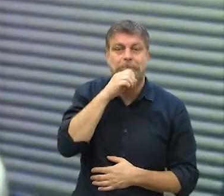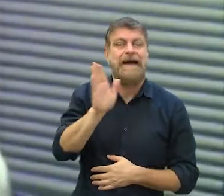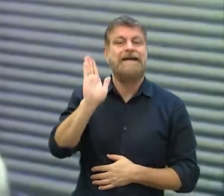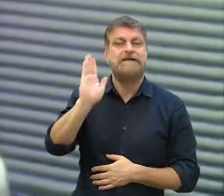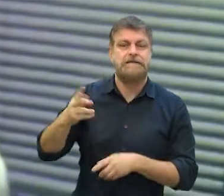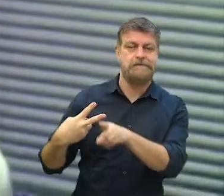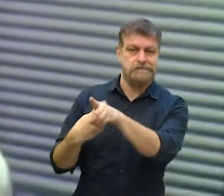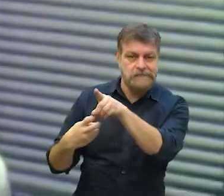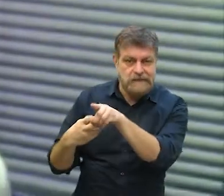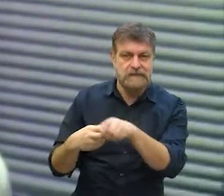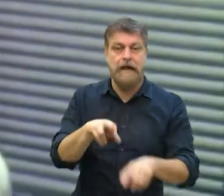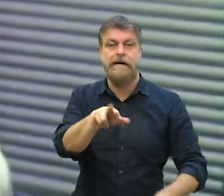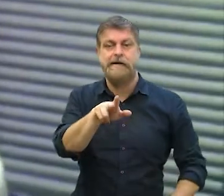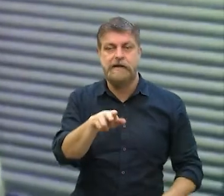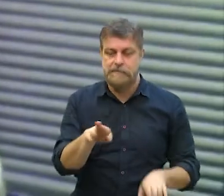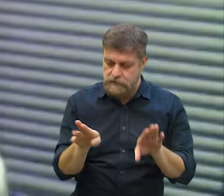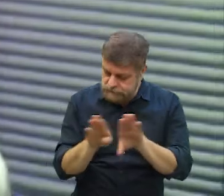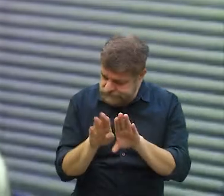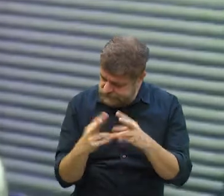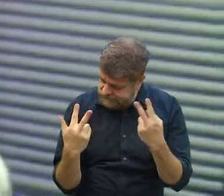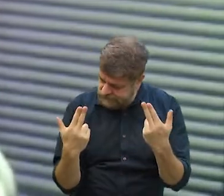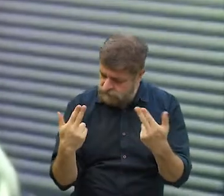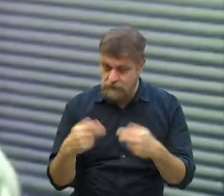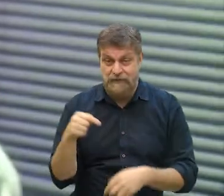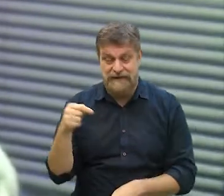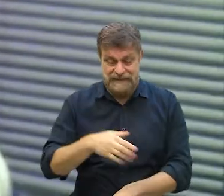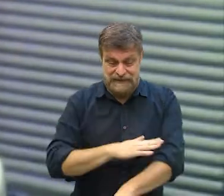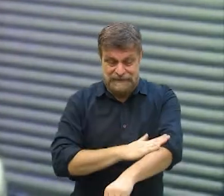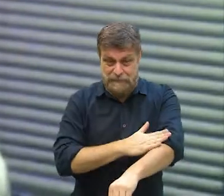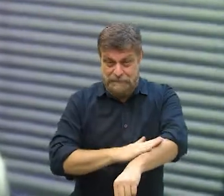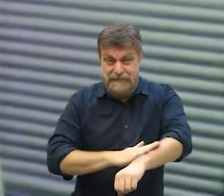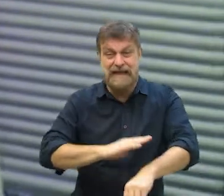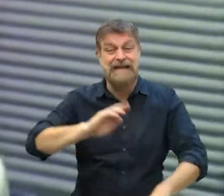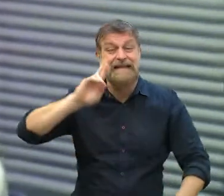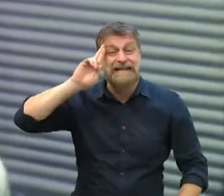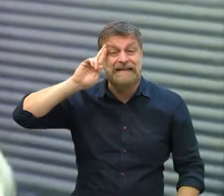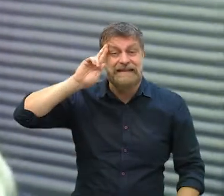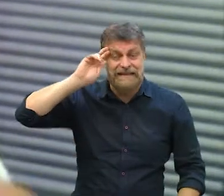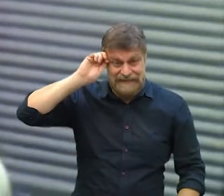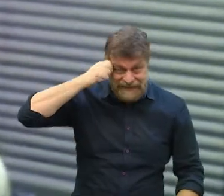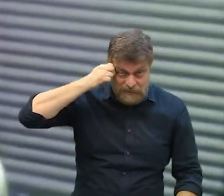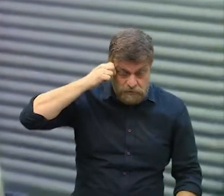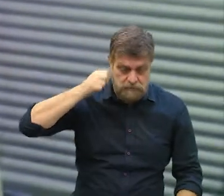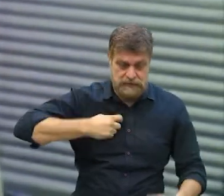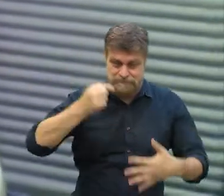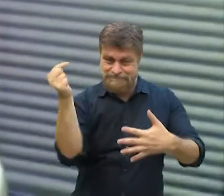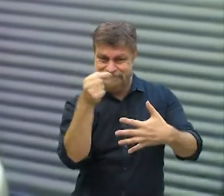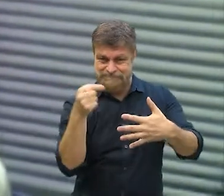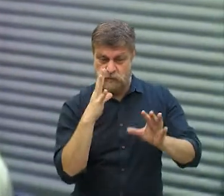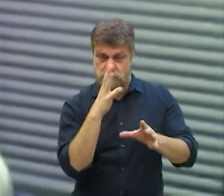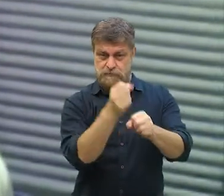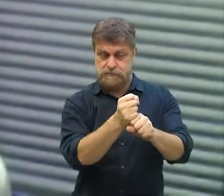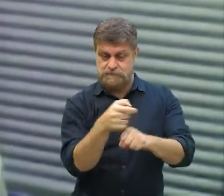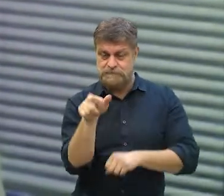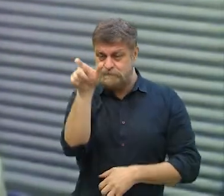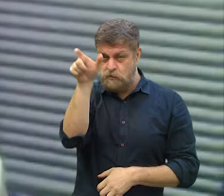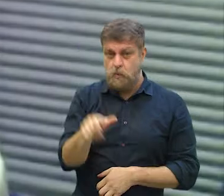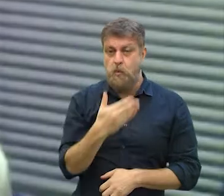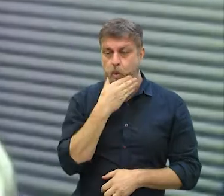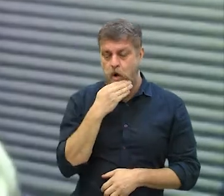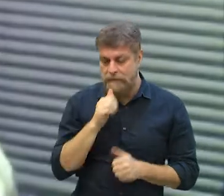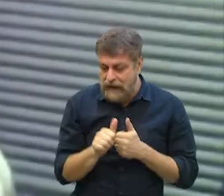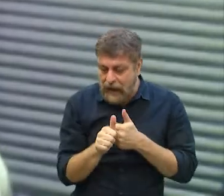em que o pai teve câncer de próstata, o irmão também, o tio também, e ele é negro, ou seja, ele tem vários fatores, esse cara